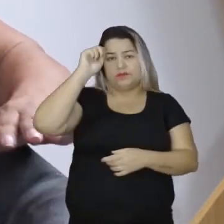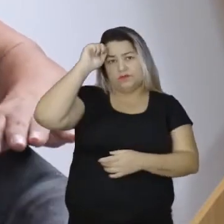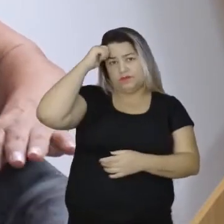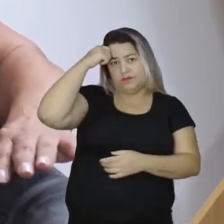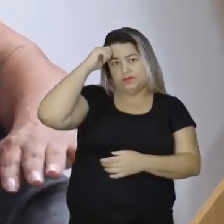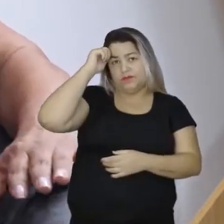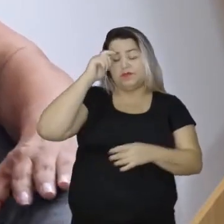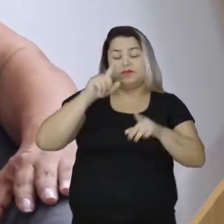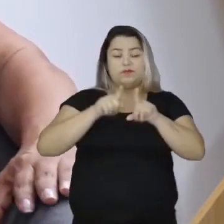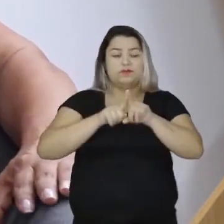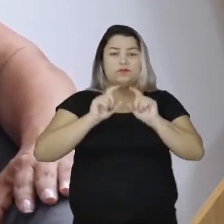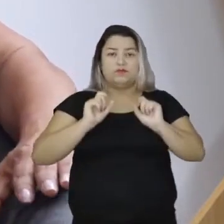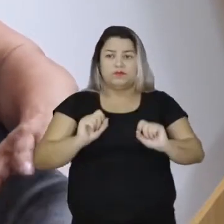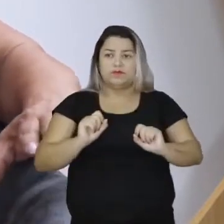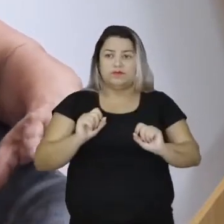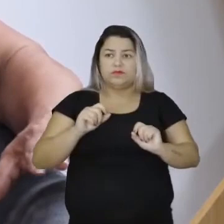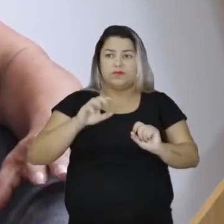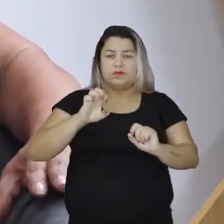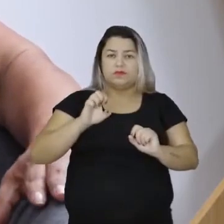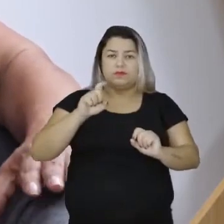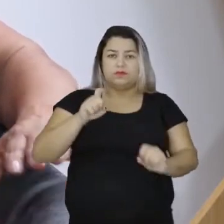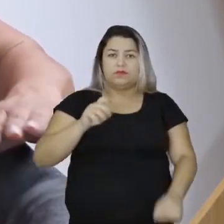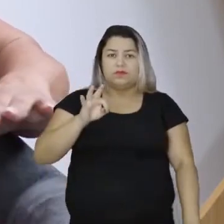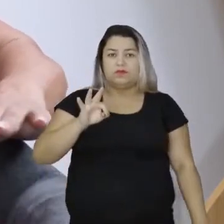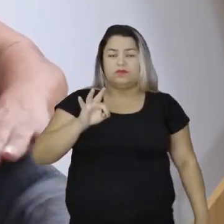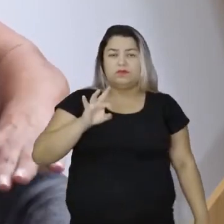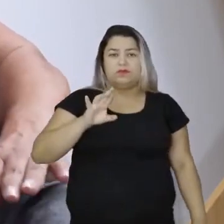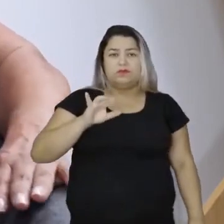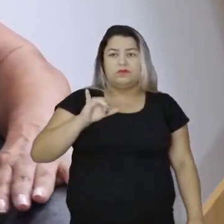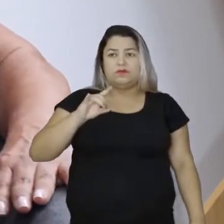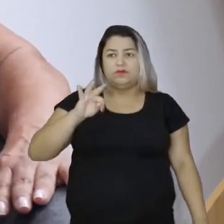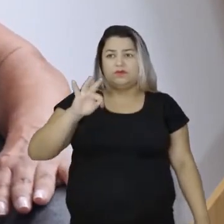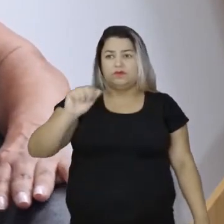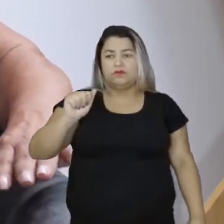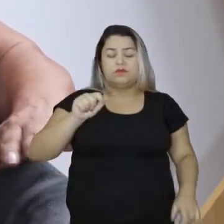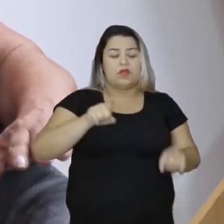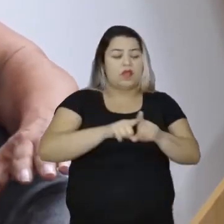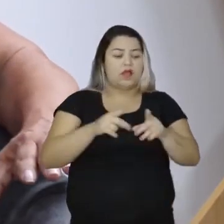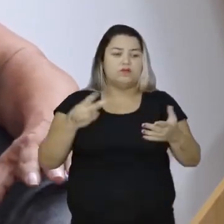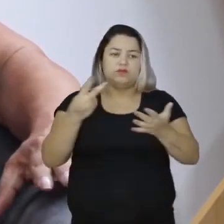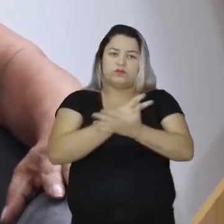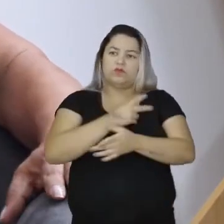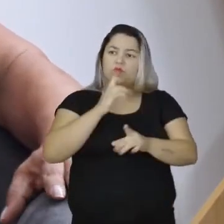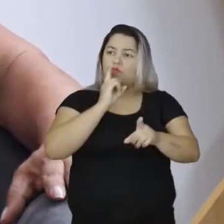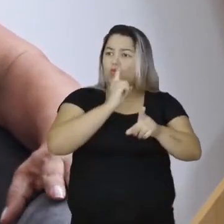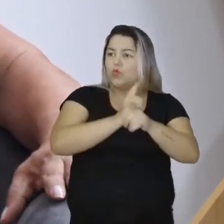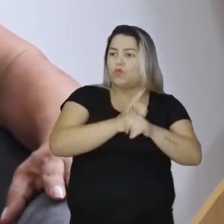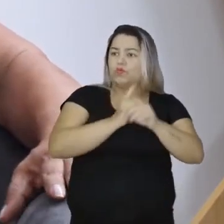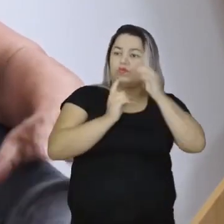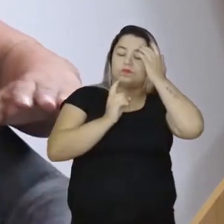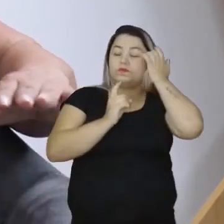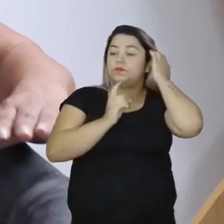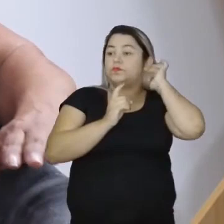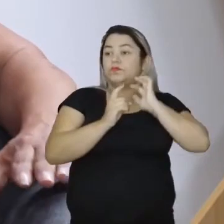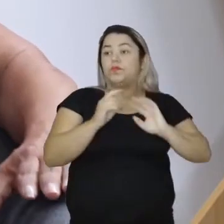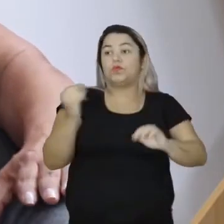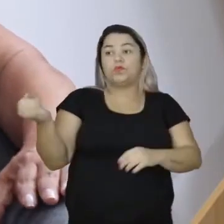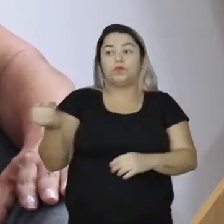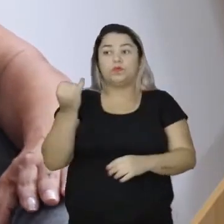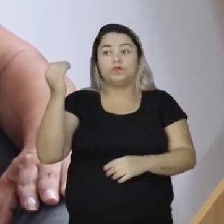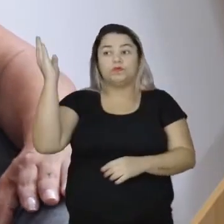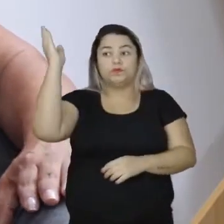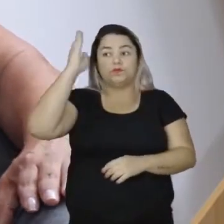quilombolas, mulheres extrativistas. Aproveitamos que está acontecendo um encontro muito importante em Brasília, que são